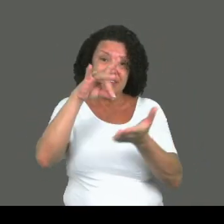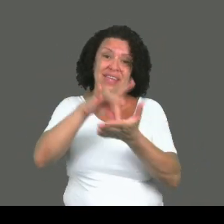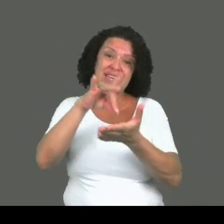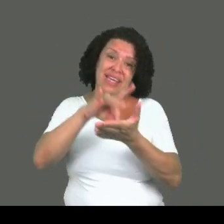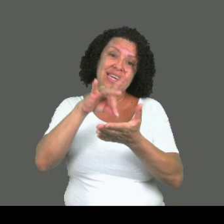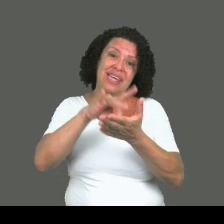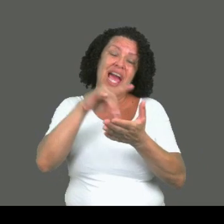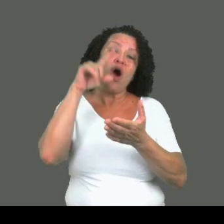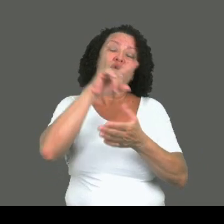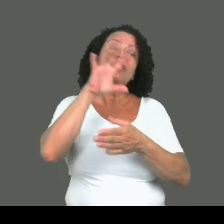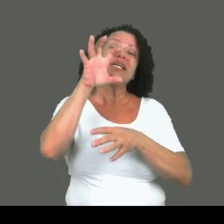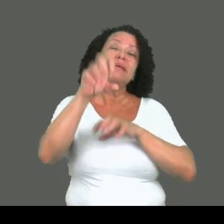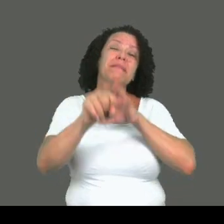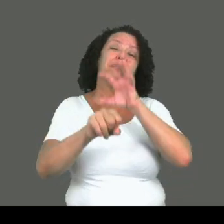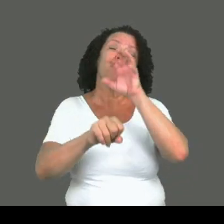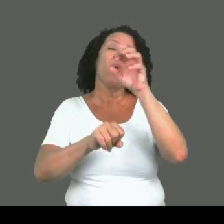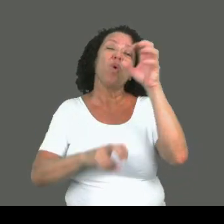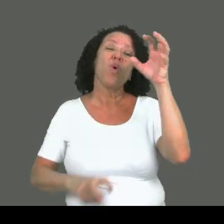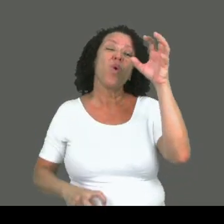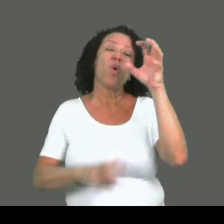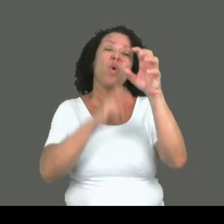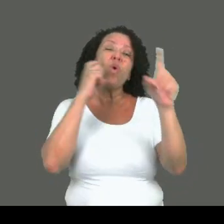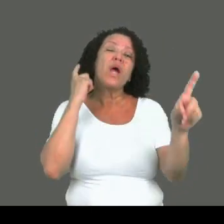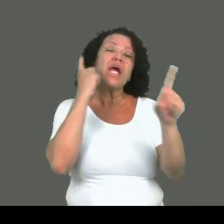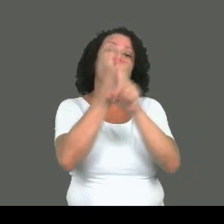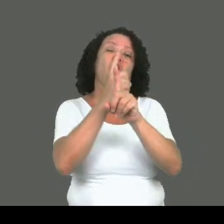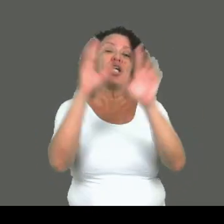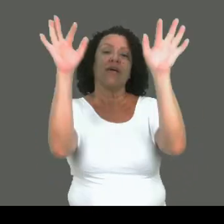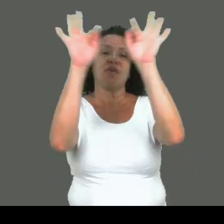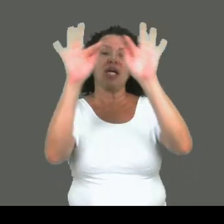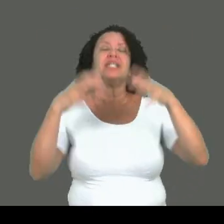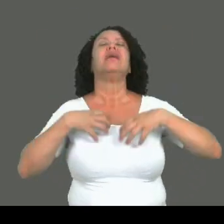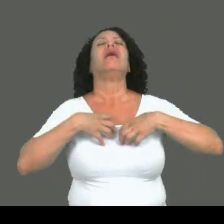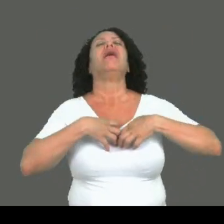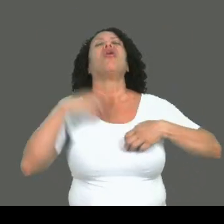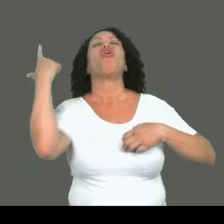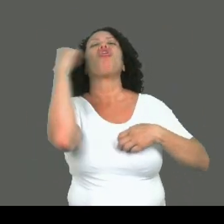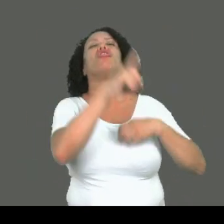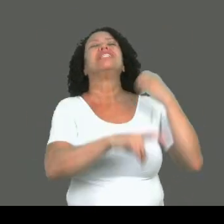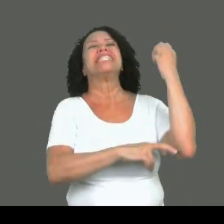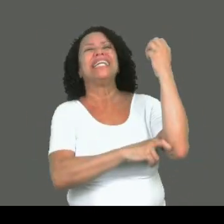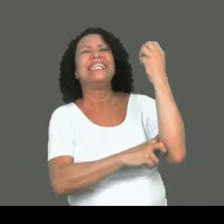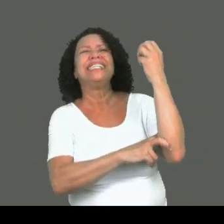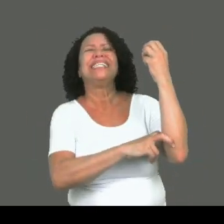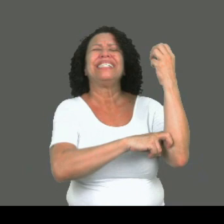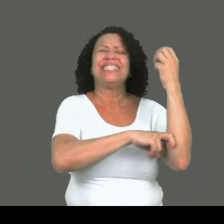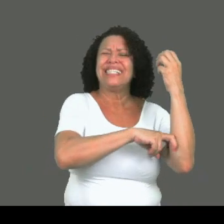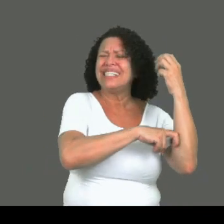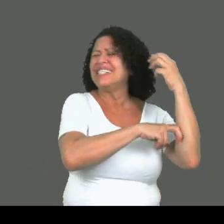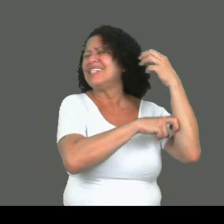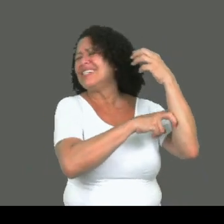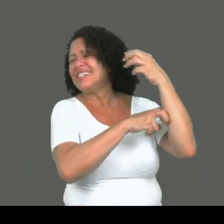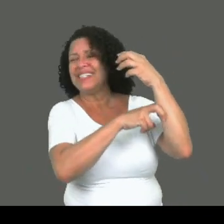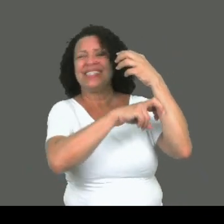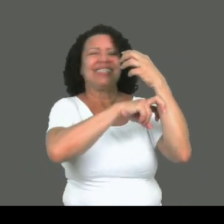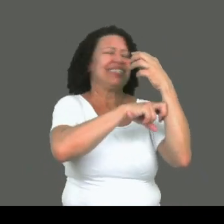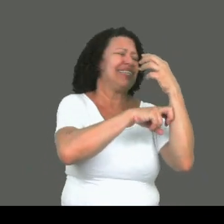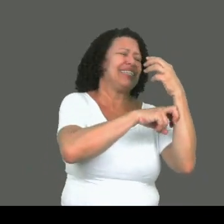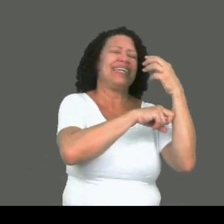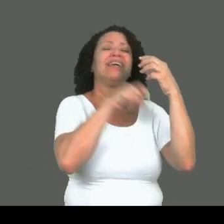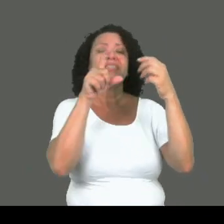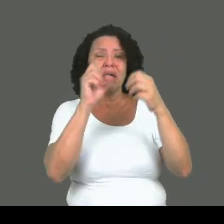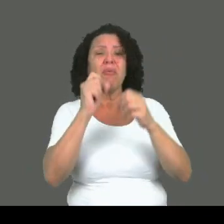onde ele busca e encontra a felicidade e a satisfação pessoal. Então a gente tem como encontrar